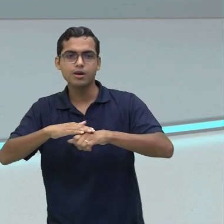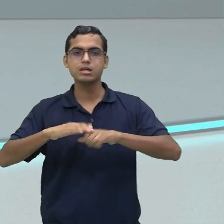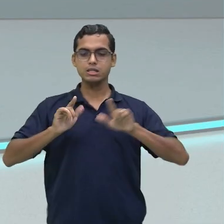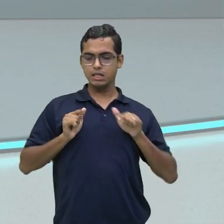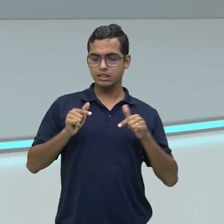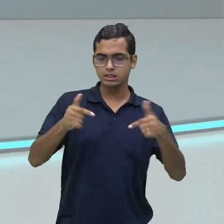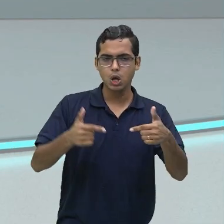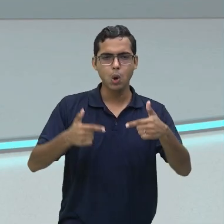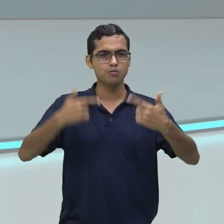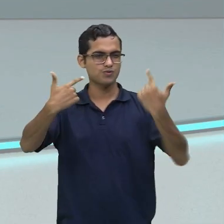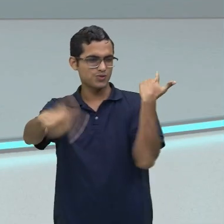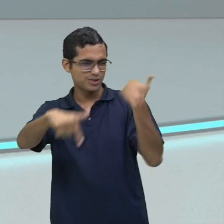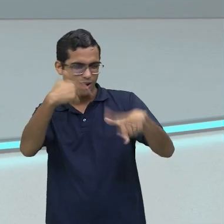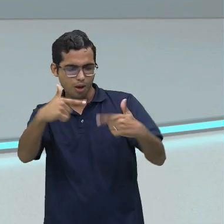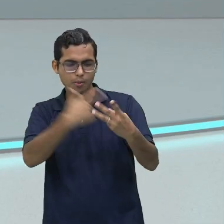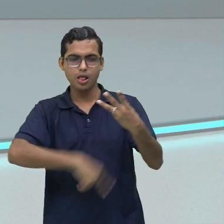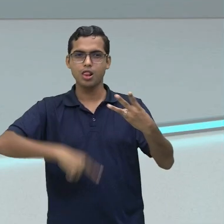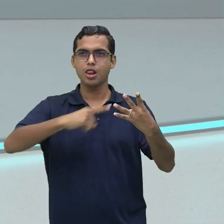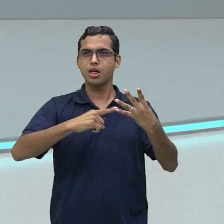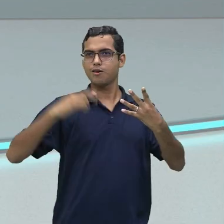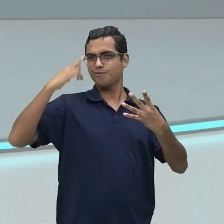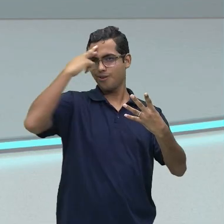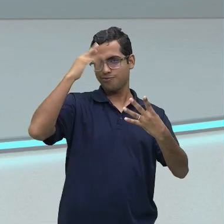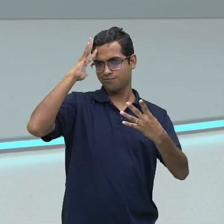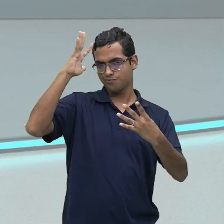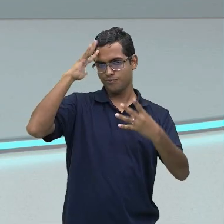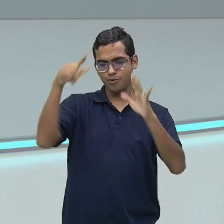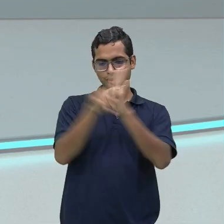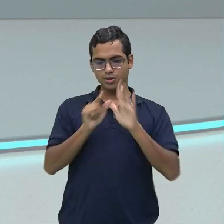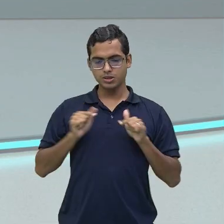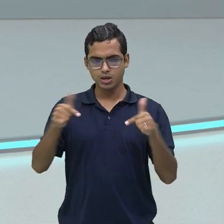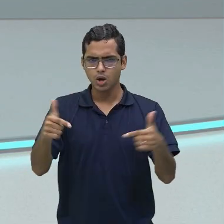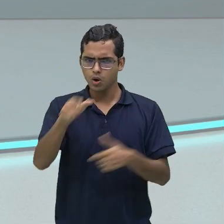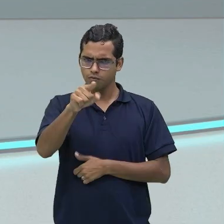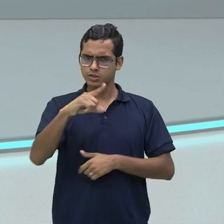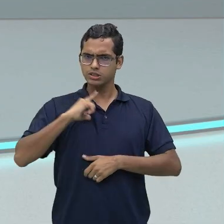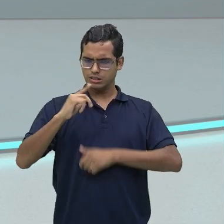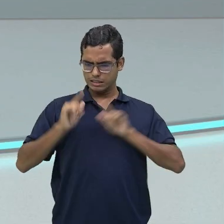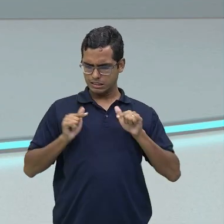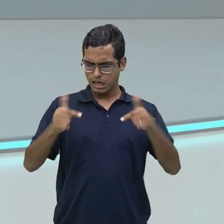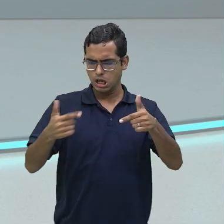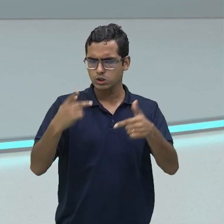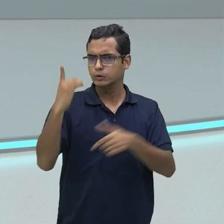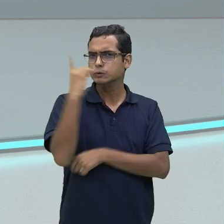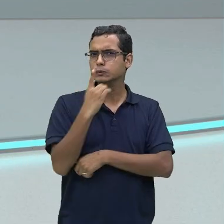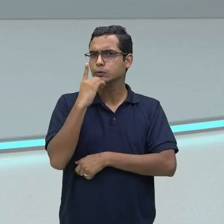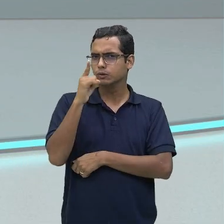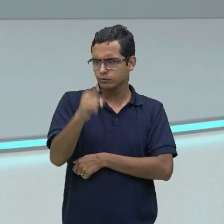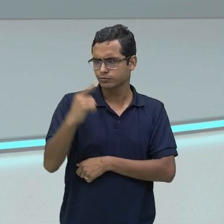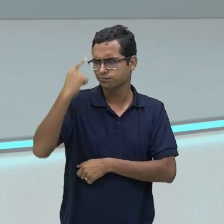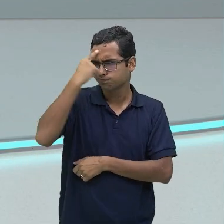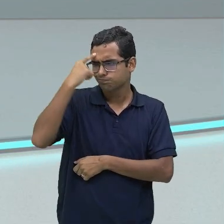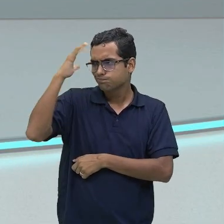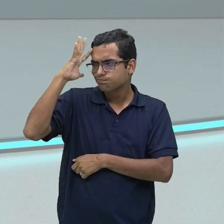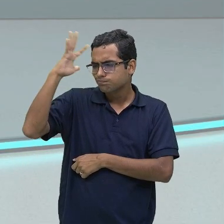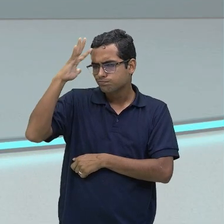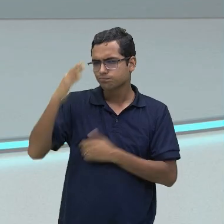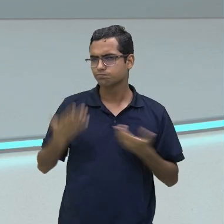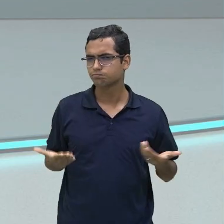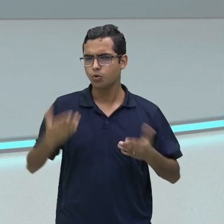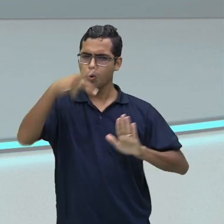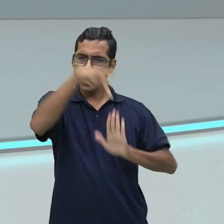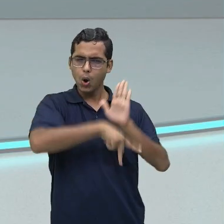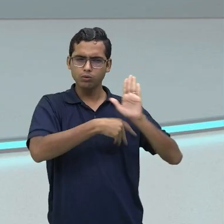está pensando nas suas atitudes? Você está refletindo no que você está fazendo? E esse projeto de